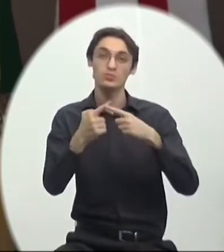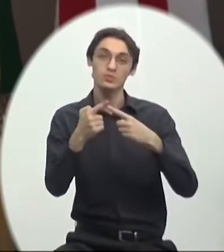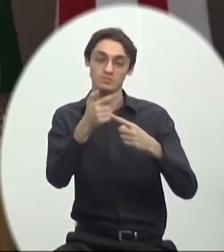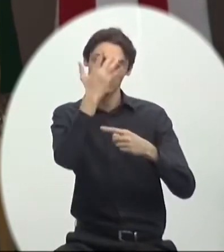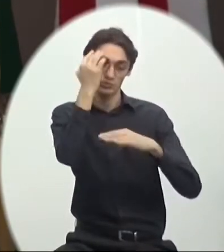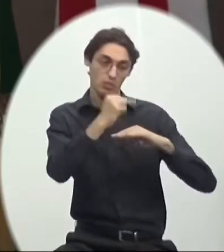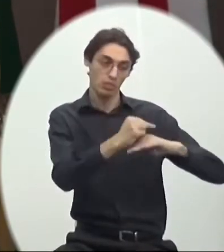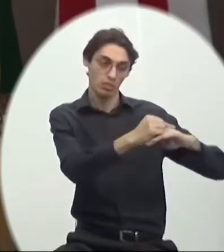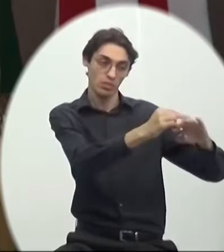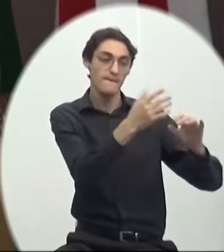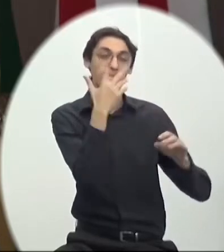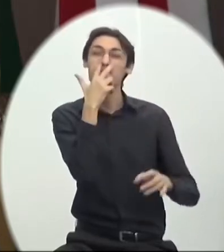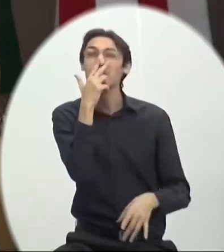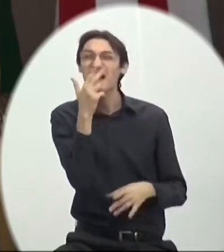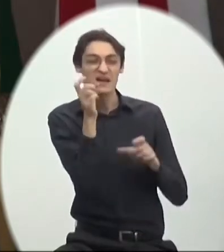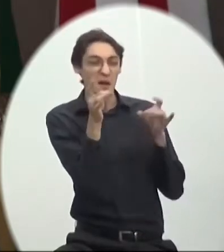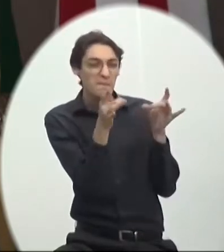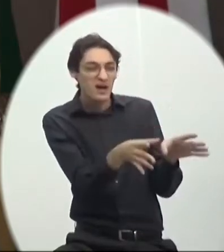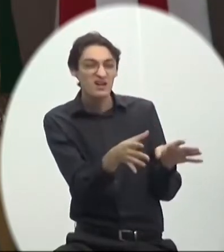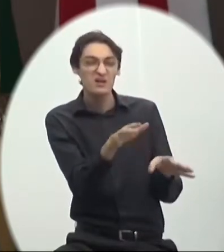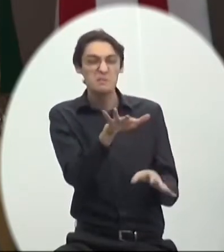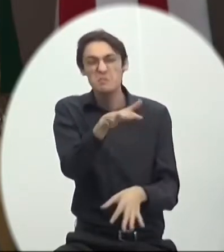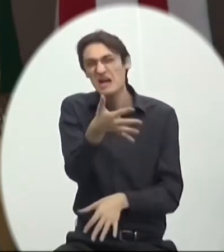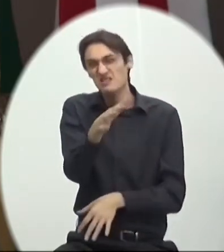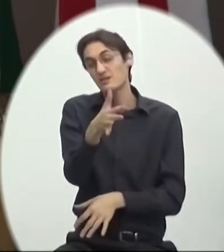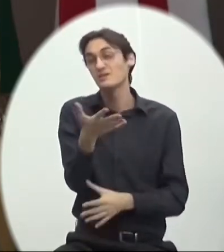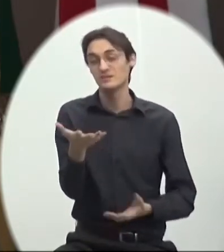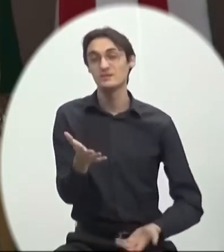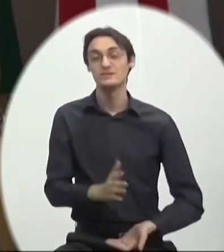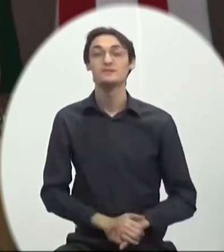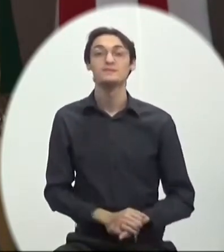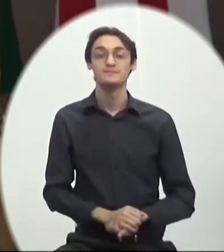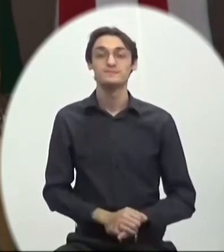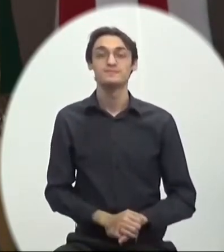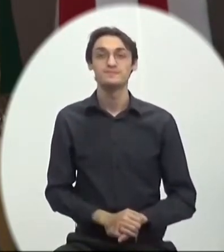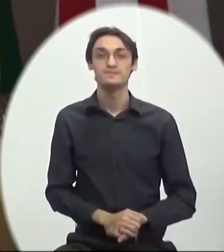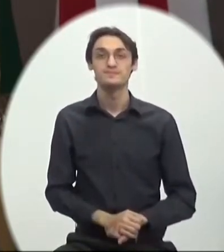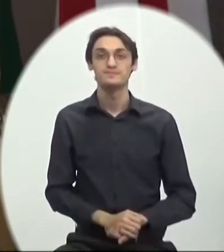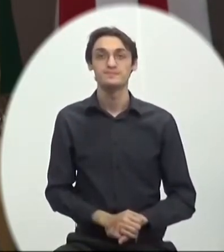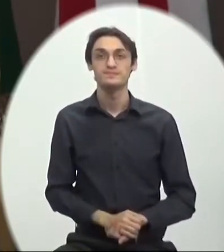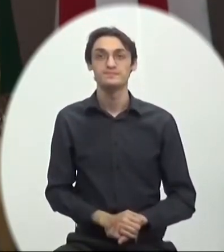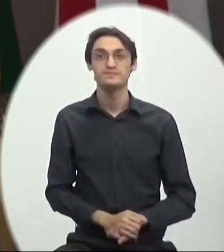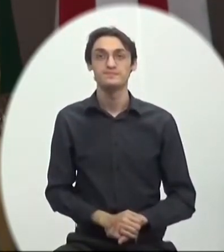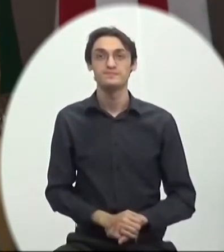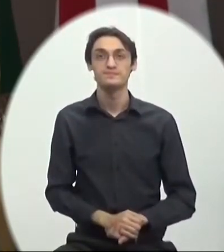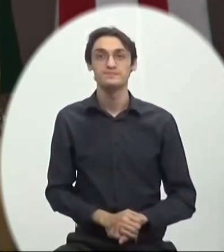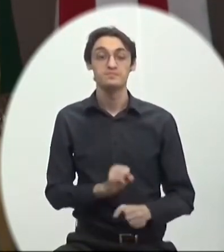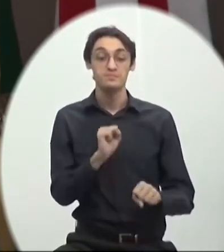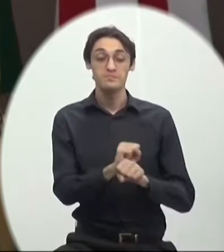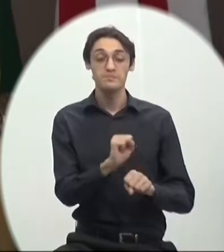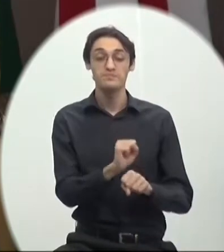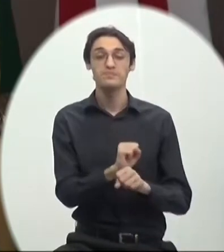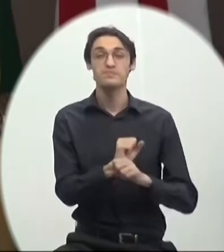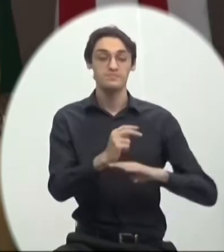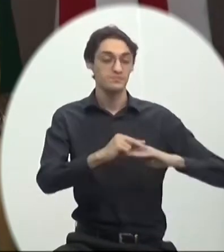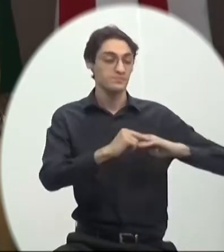atendimento, apenas com atendimento regular do hospital, que na verdade ele está internado, aguardando o leito,